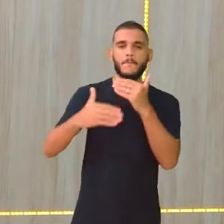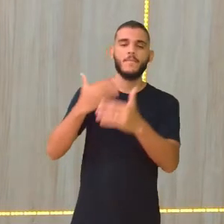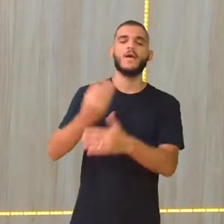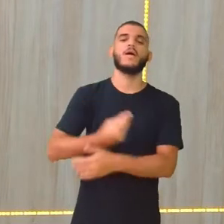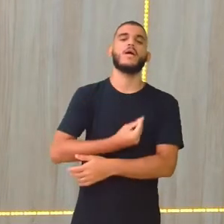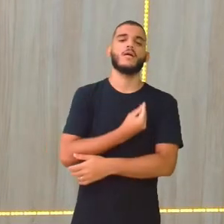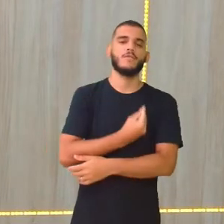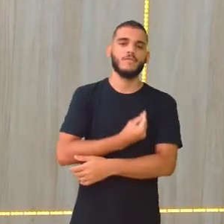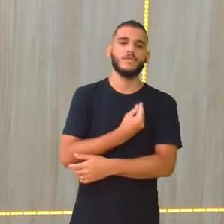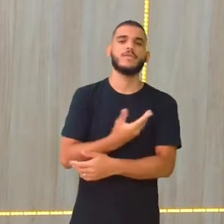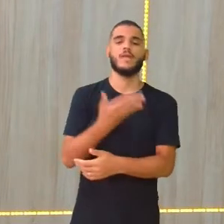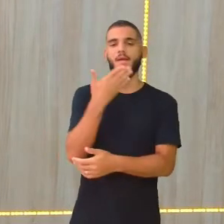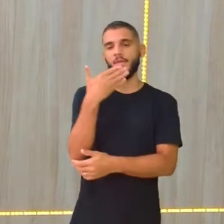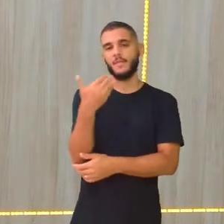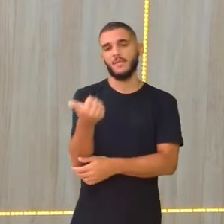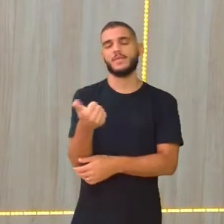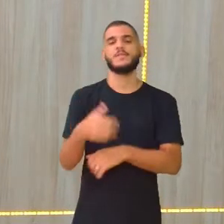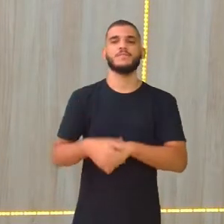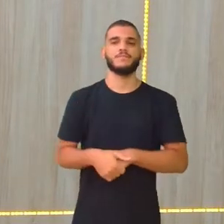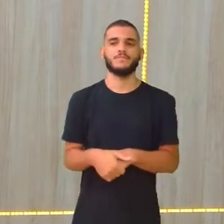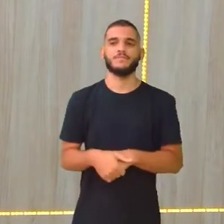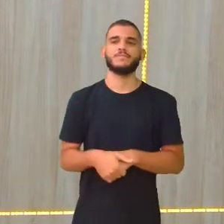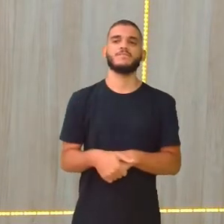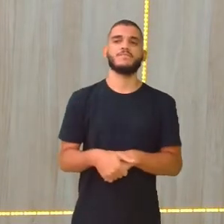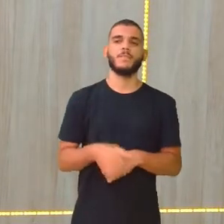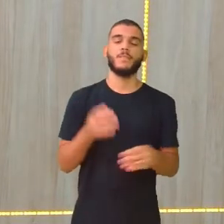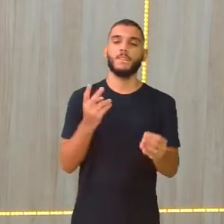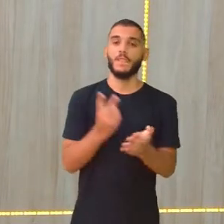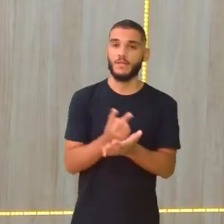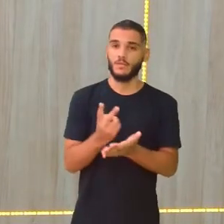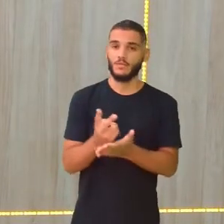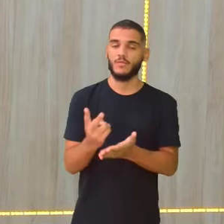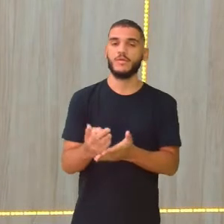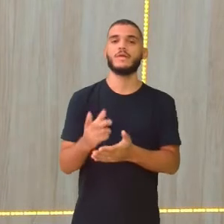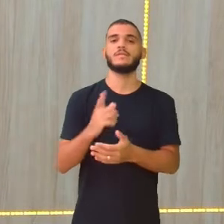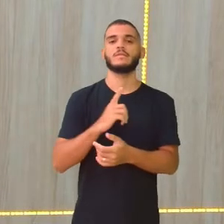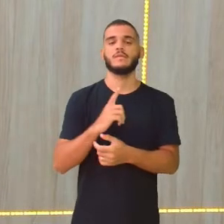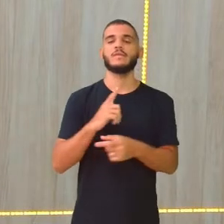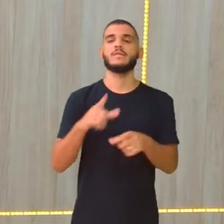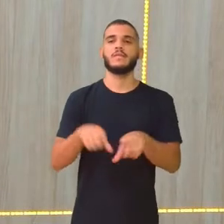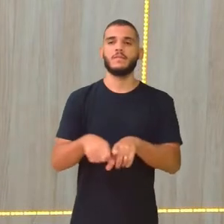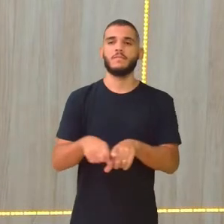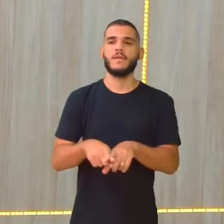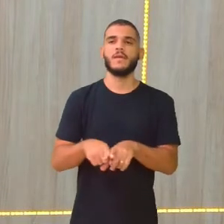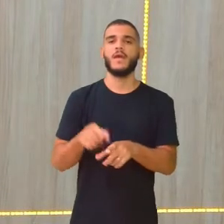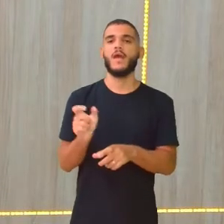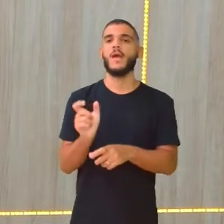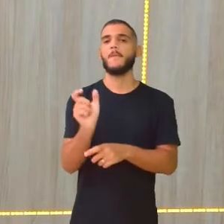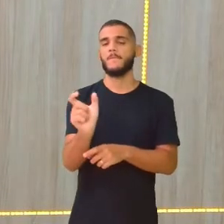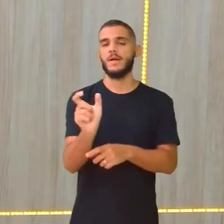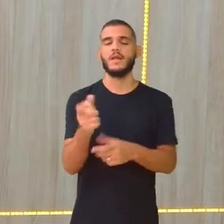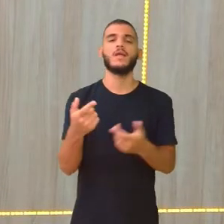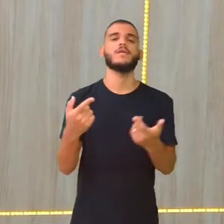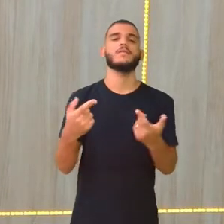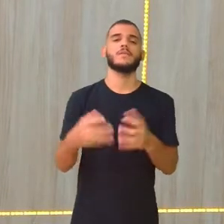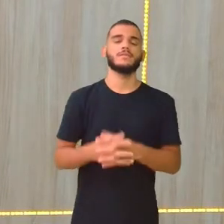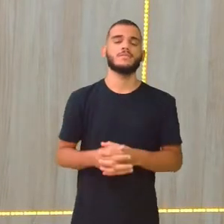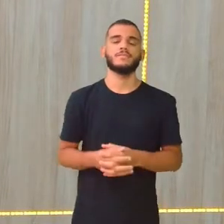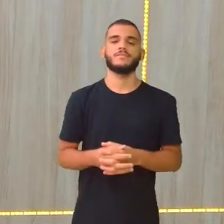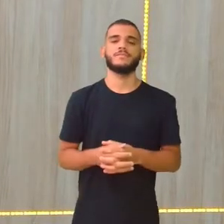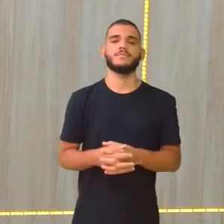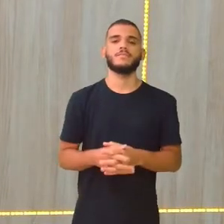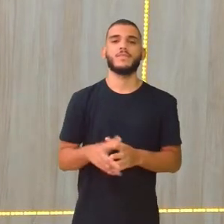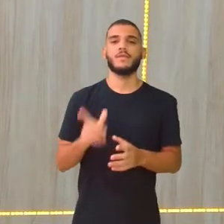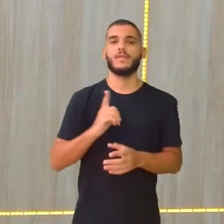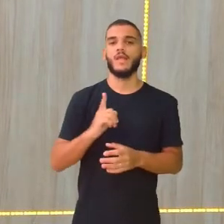melhores condições para a vida. Mas vamos continuar, porque além dessa formação da palavra, né, a etimologia da palavra, nós